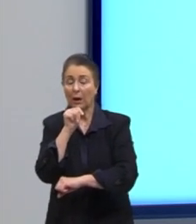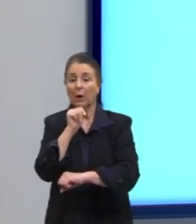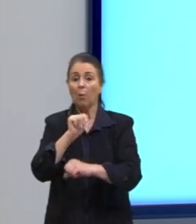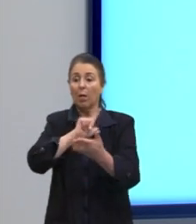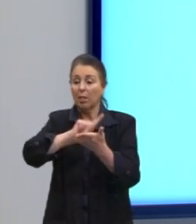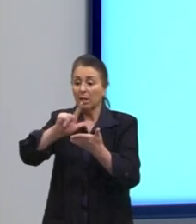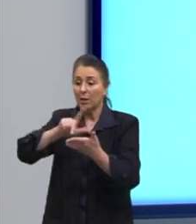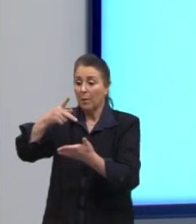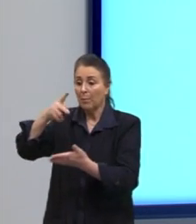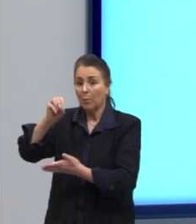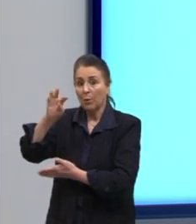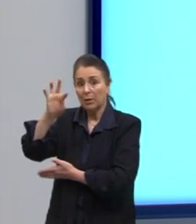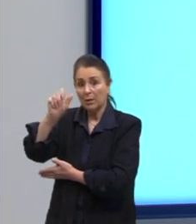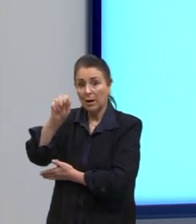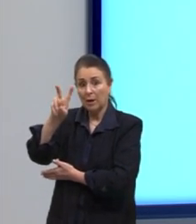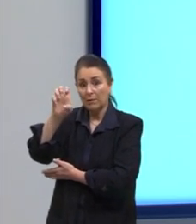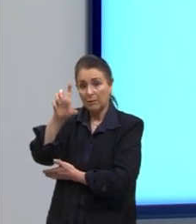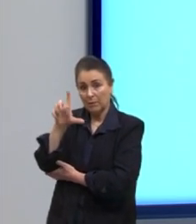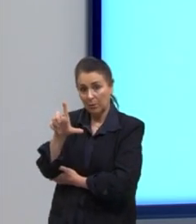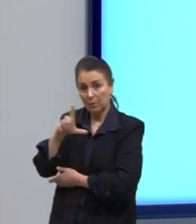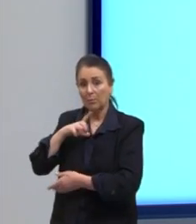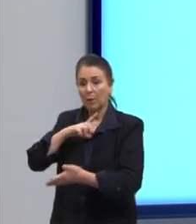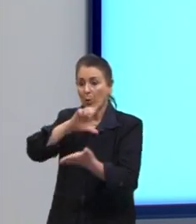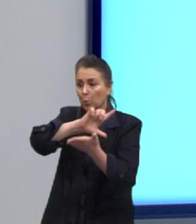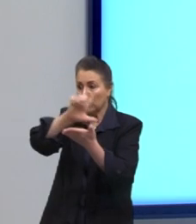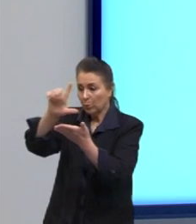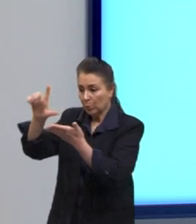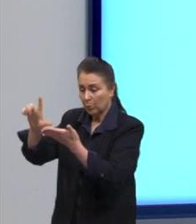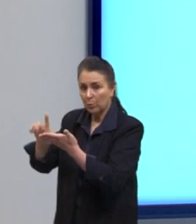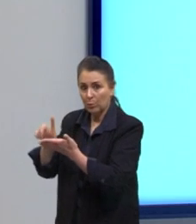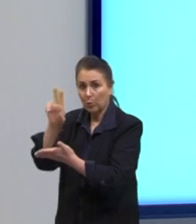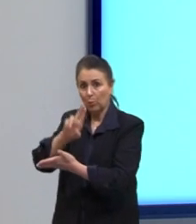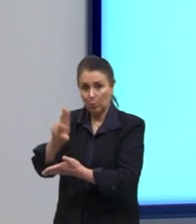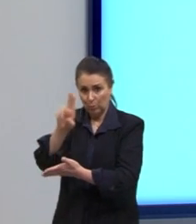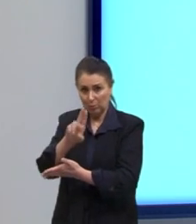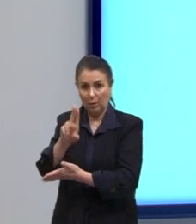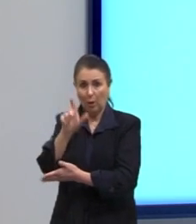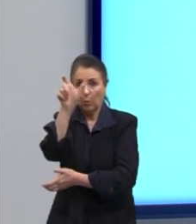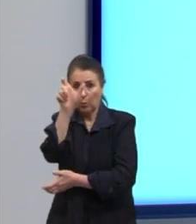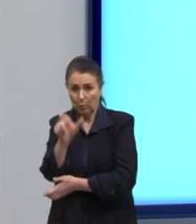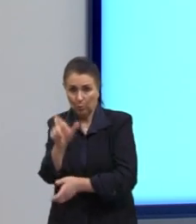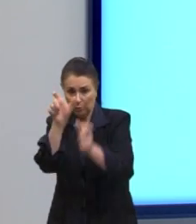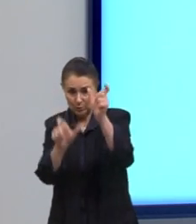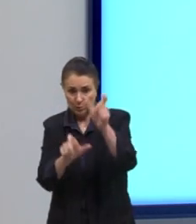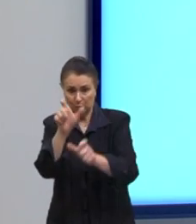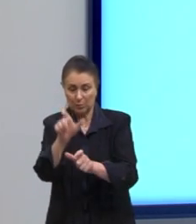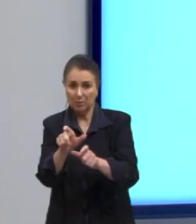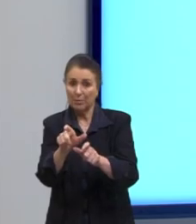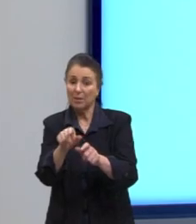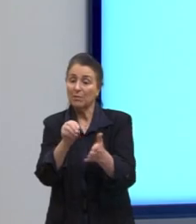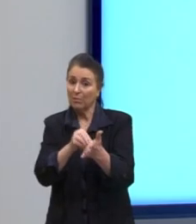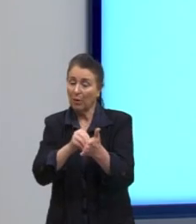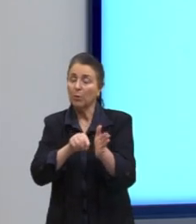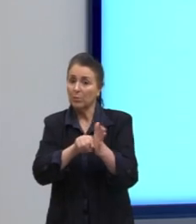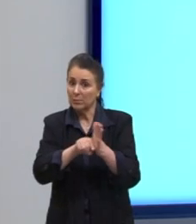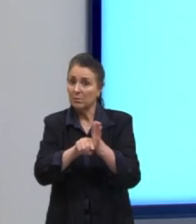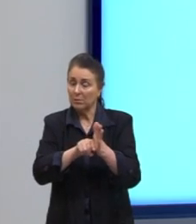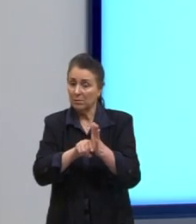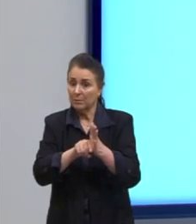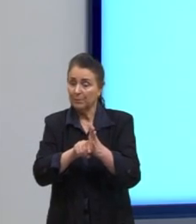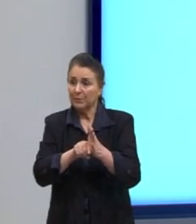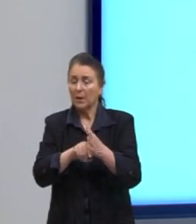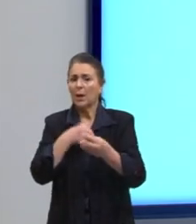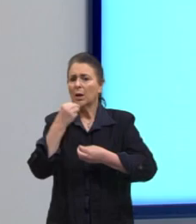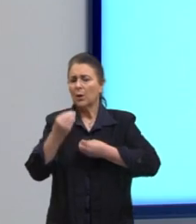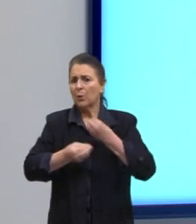também é bastante preocupante mas não se tem pesquisas efetivas nesse sentido como